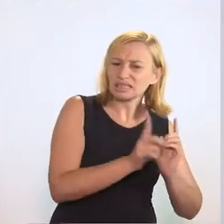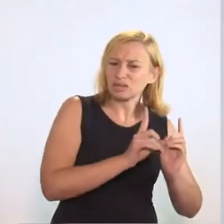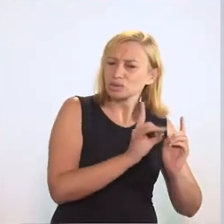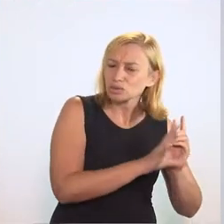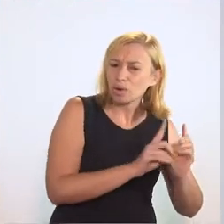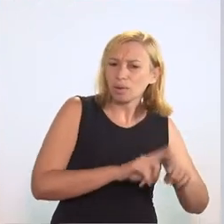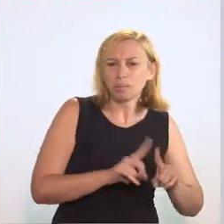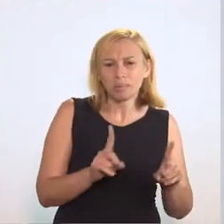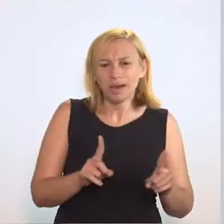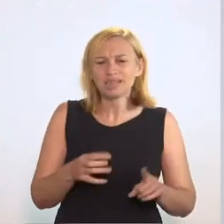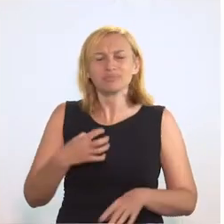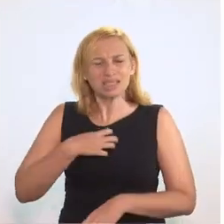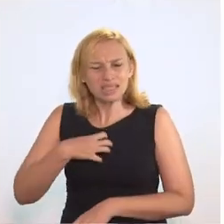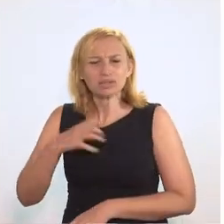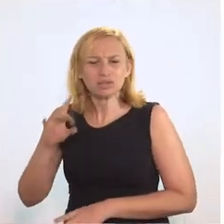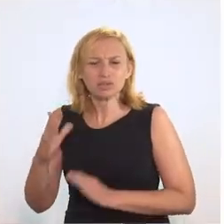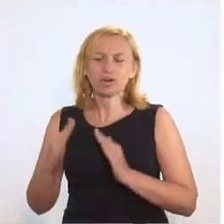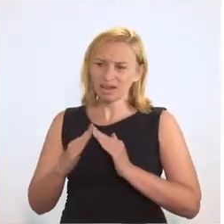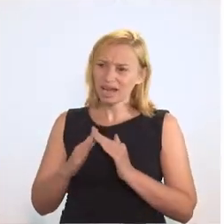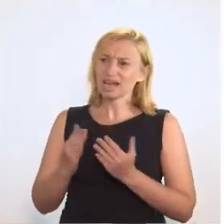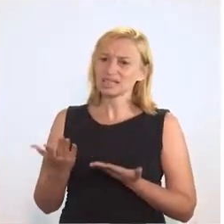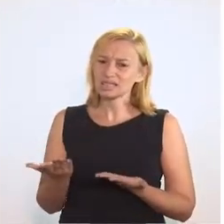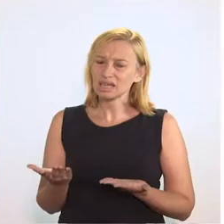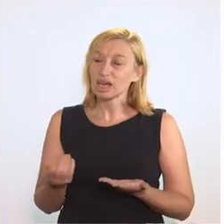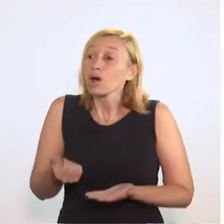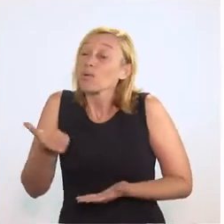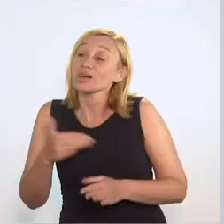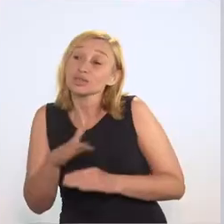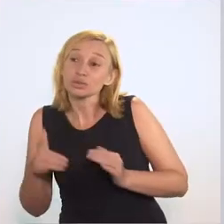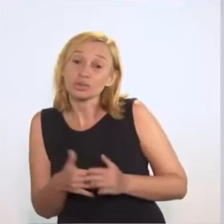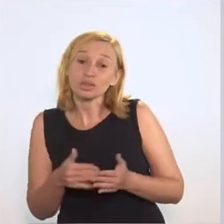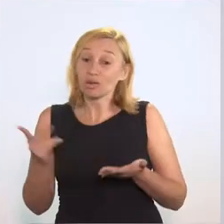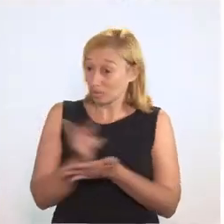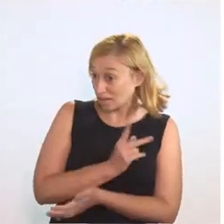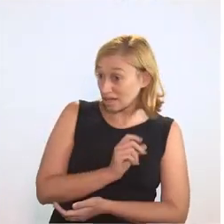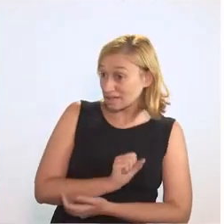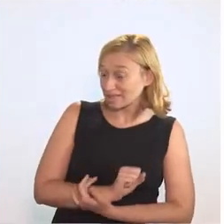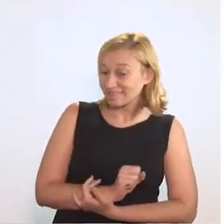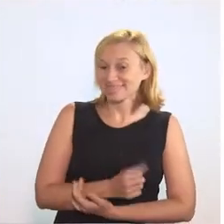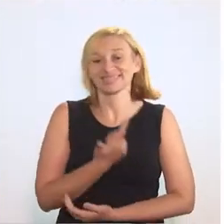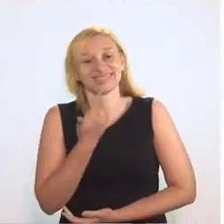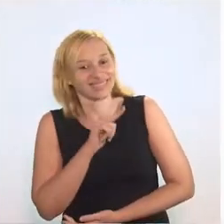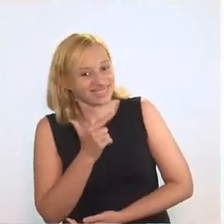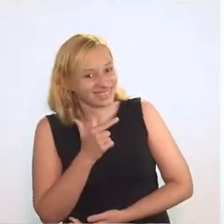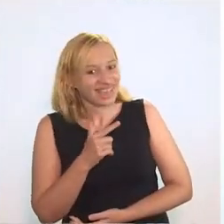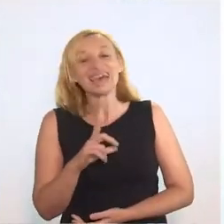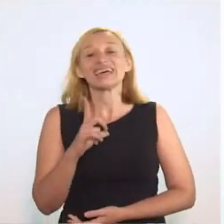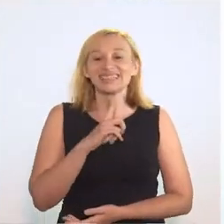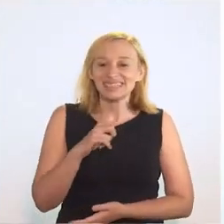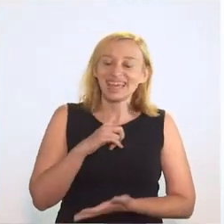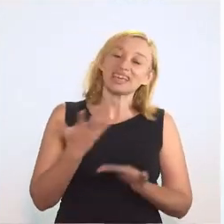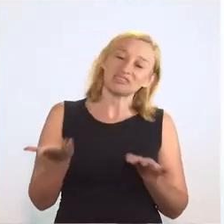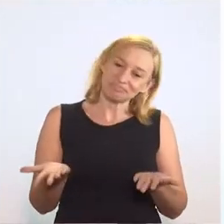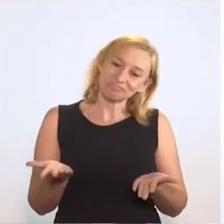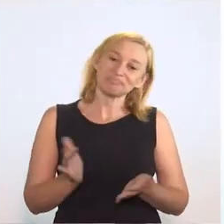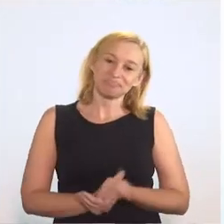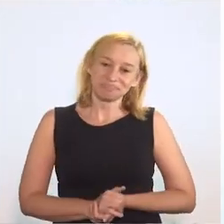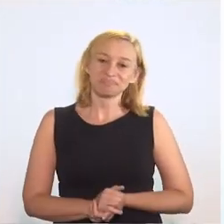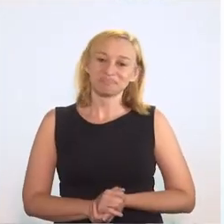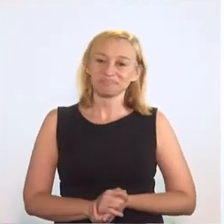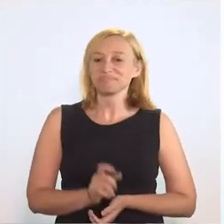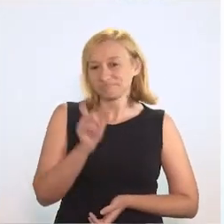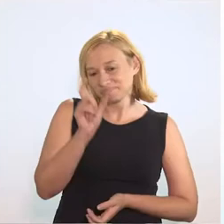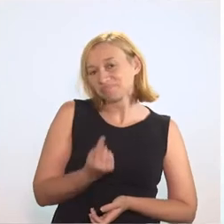Rola muito isso? Todas. Quase todas. Assim, a gente tem um